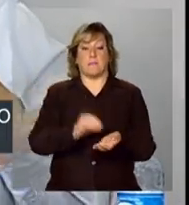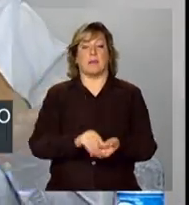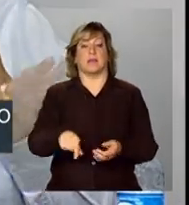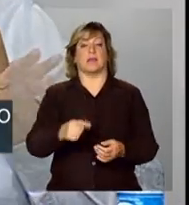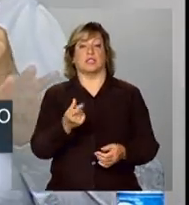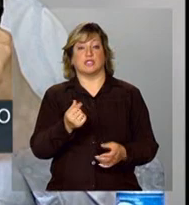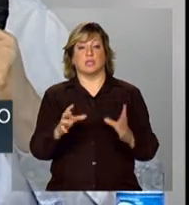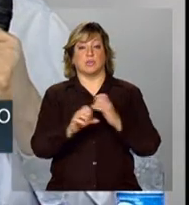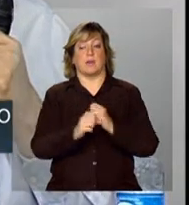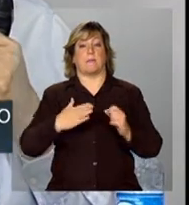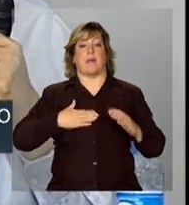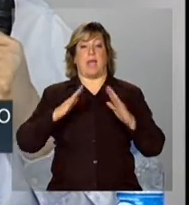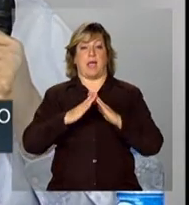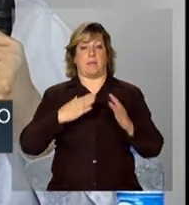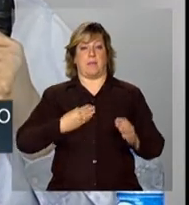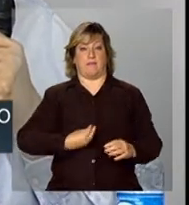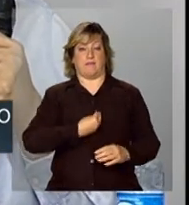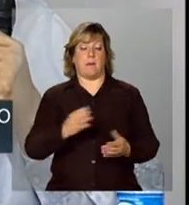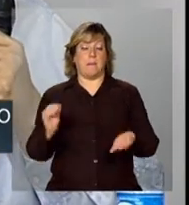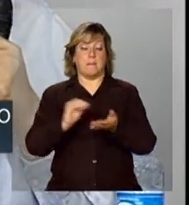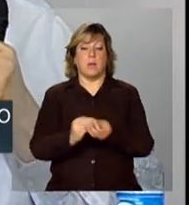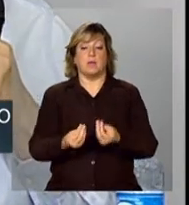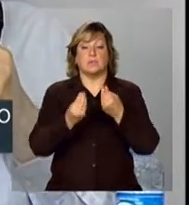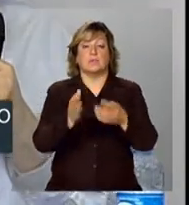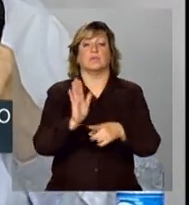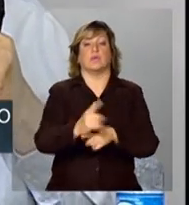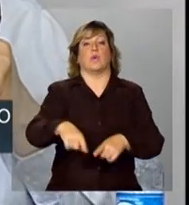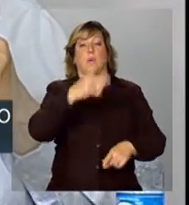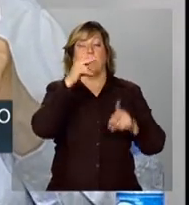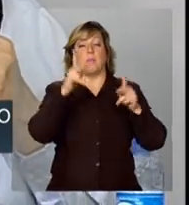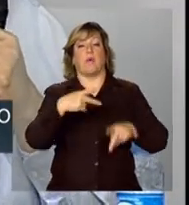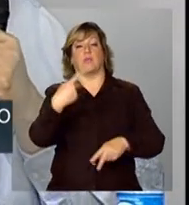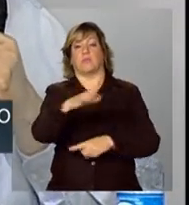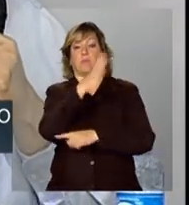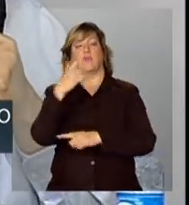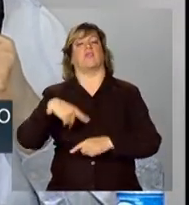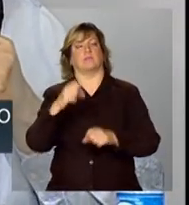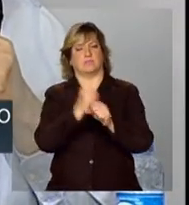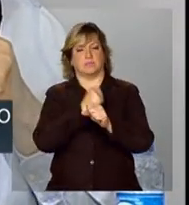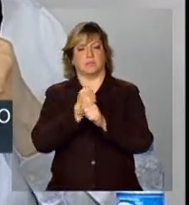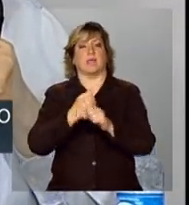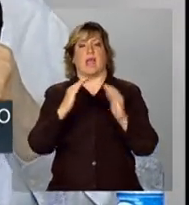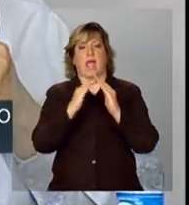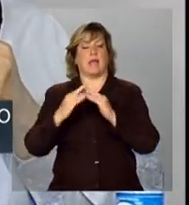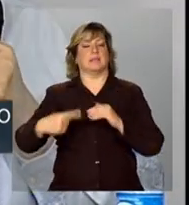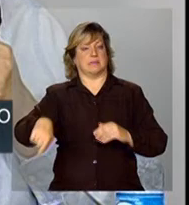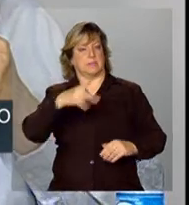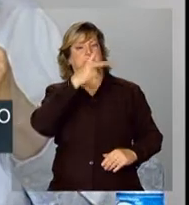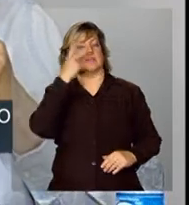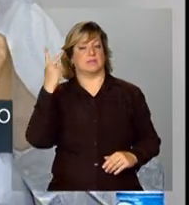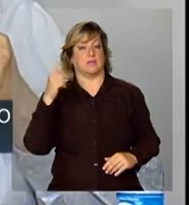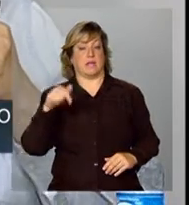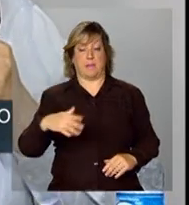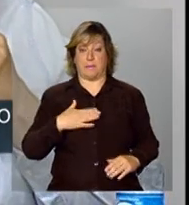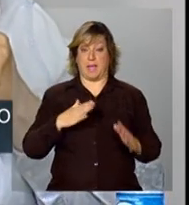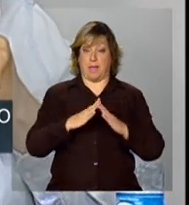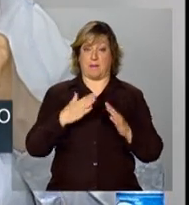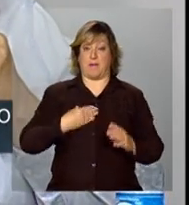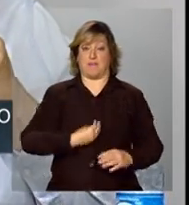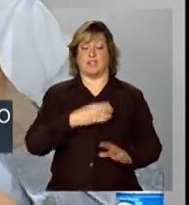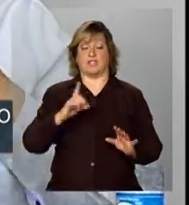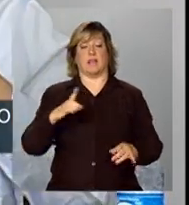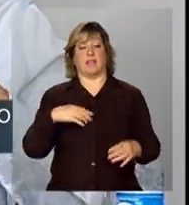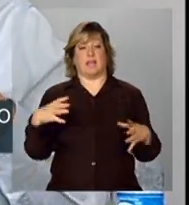e Minha Vida e ponho para os povos da floresta. Nós vamos construir as casas dessas pessoas. Tá? Minha Casa Minha Vida já traz